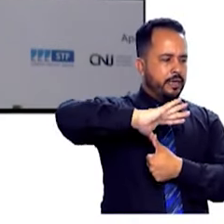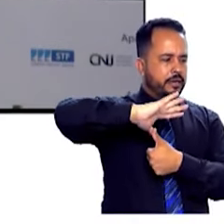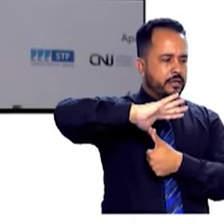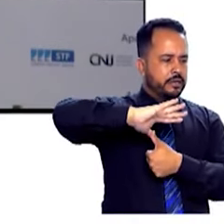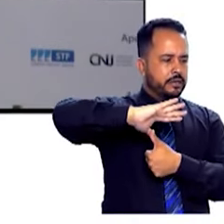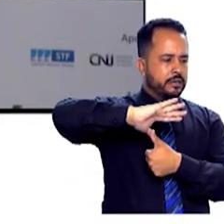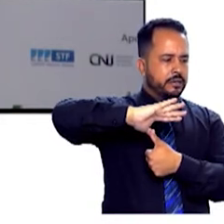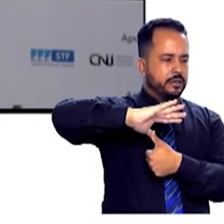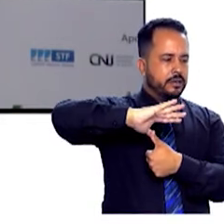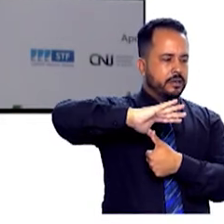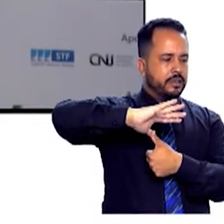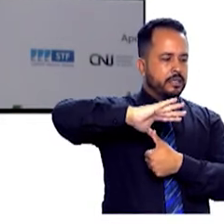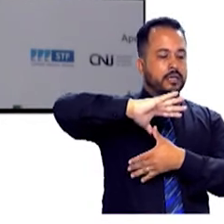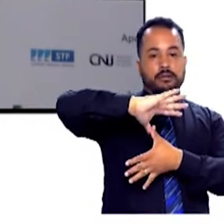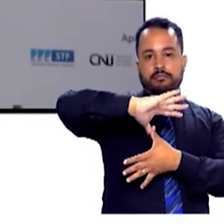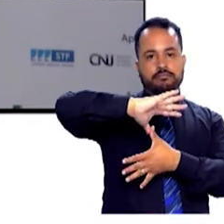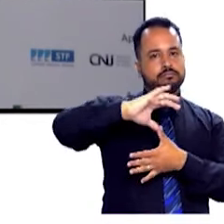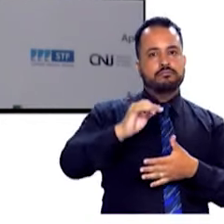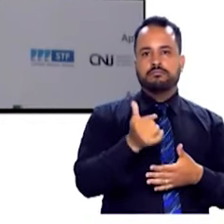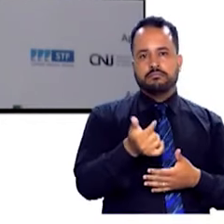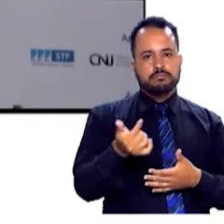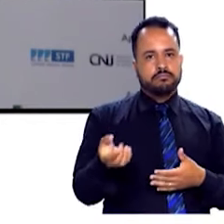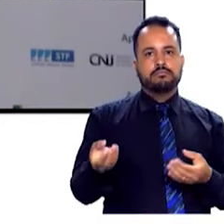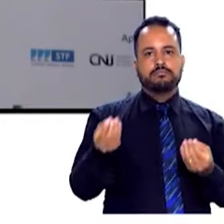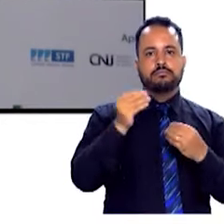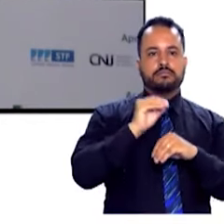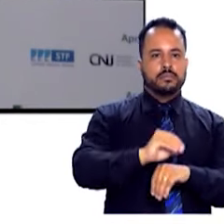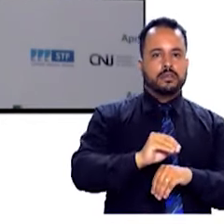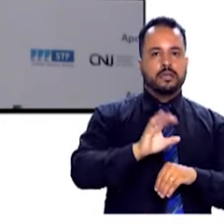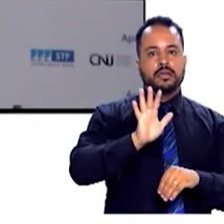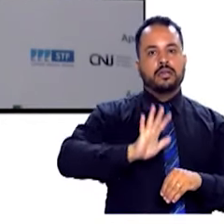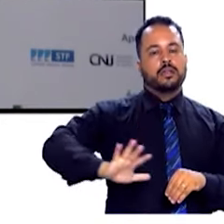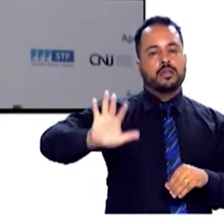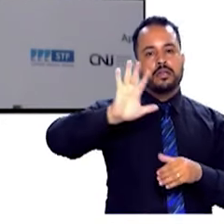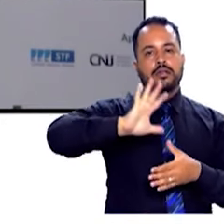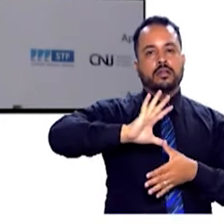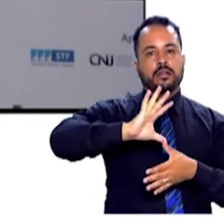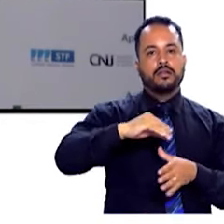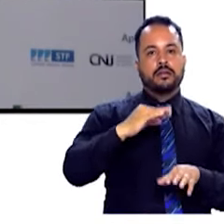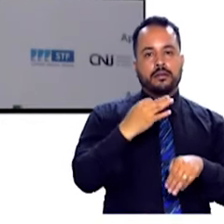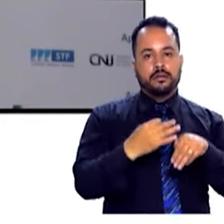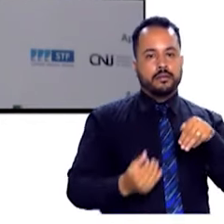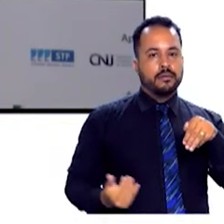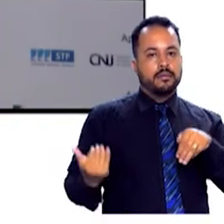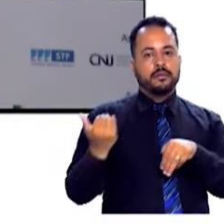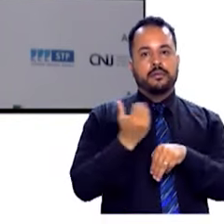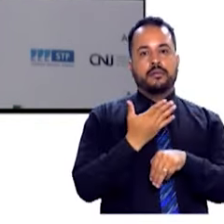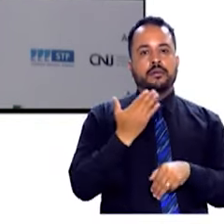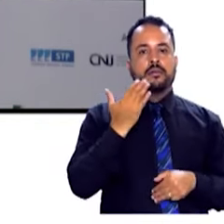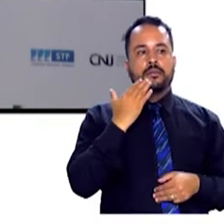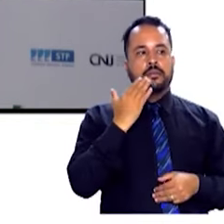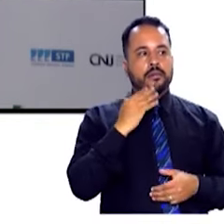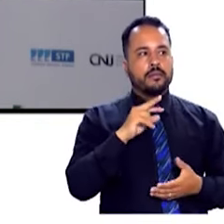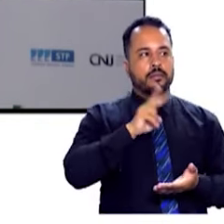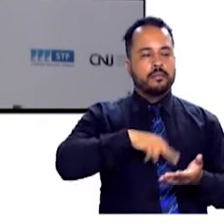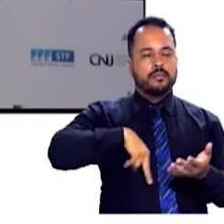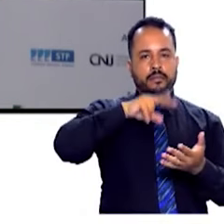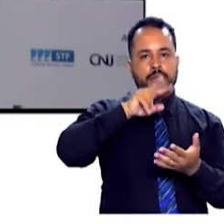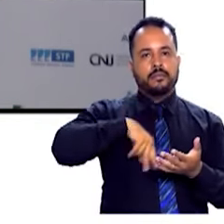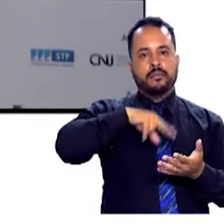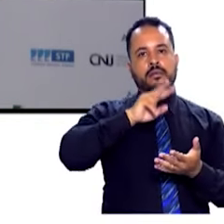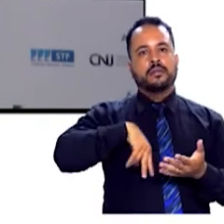então ministro Benjamim disse eu disse Ministro ele pediu vista só como é natur seu